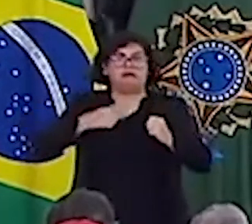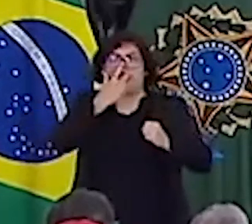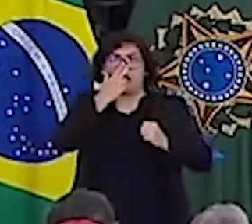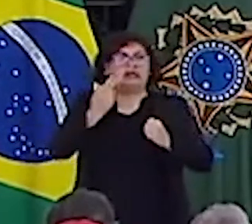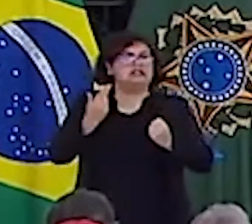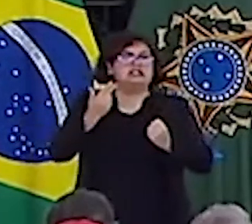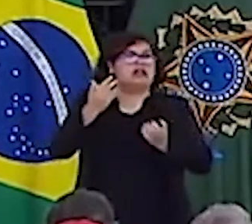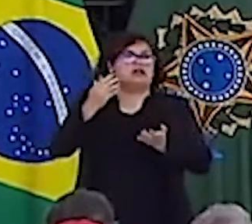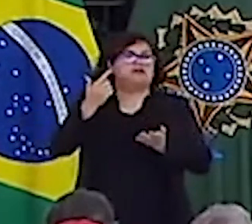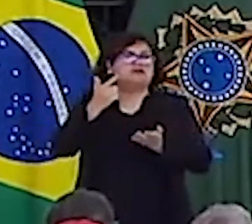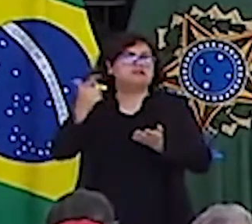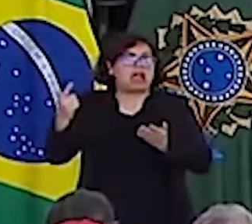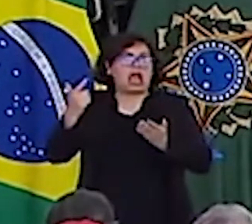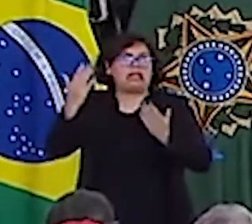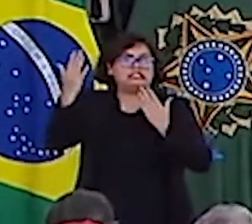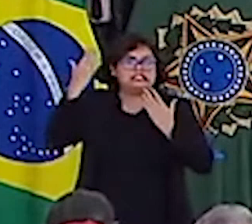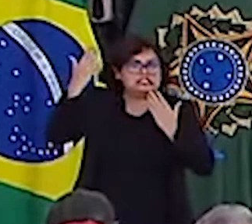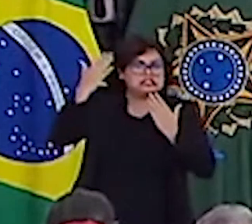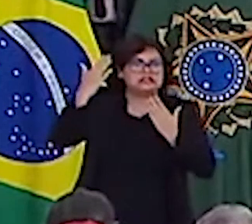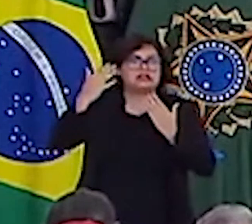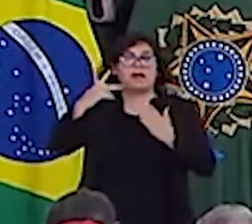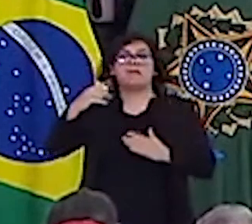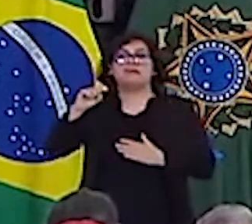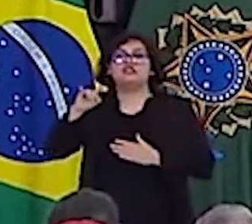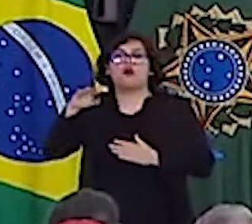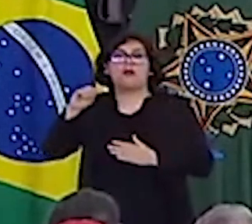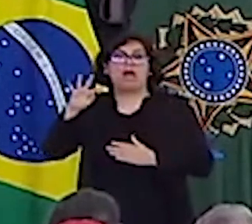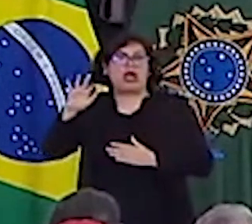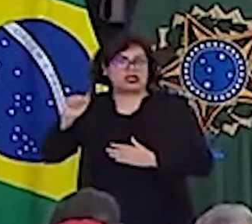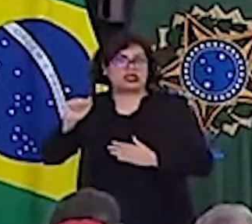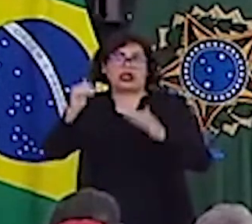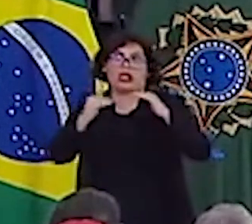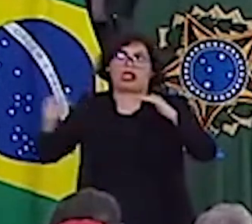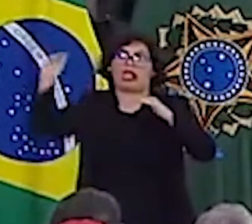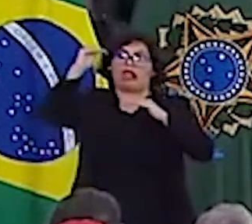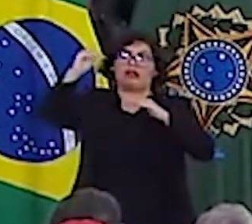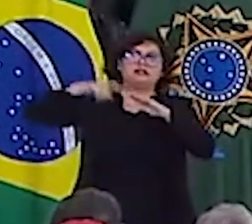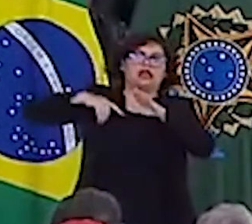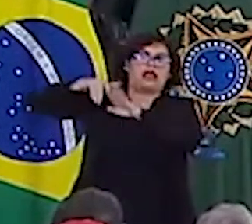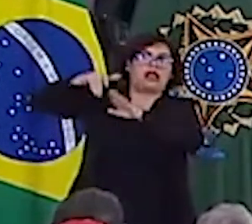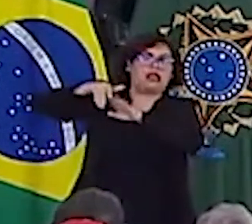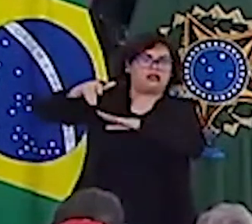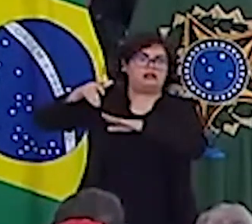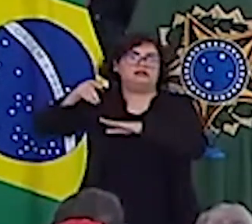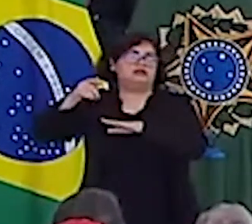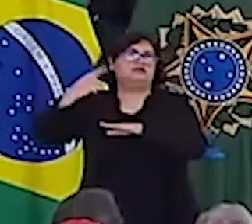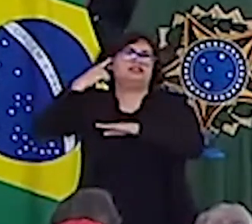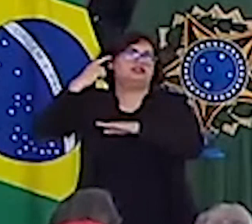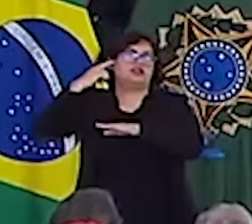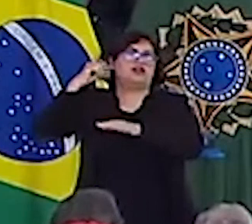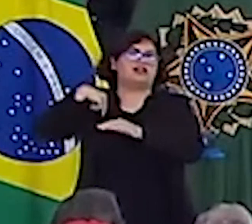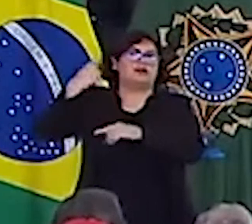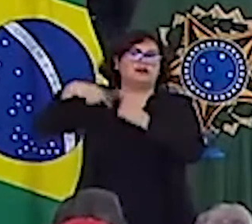psicopata, que estava orientado pelo psicopata maior, acharam que poderiam, depois de perder as